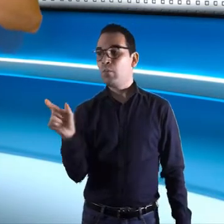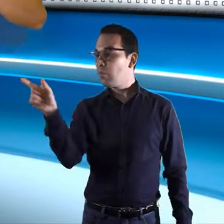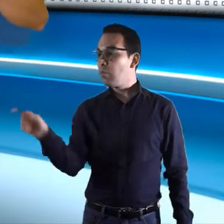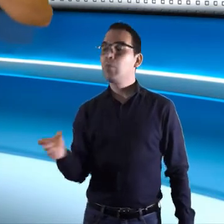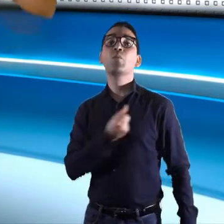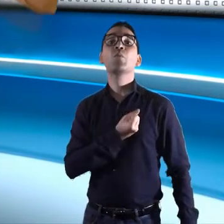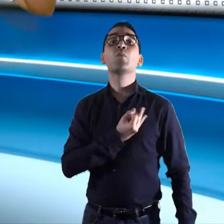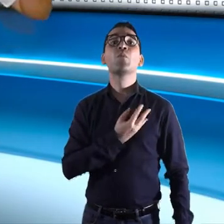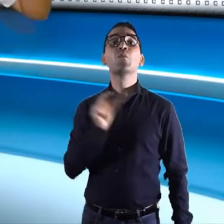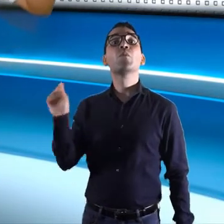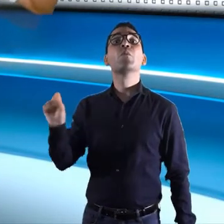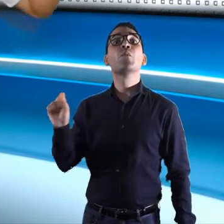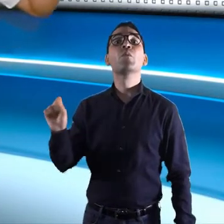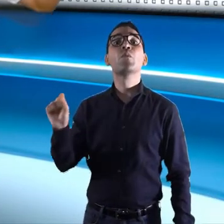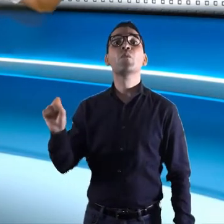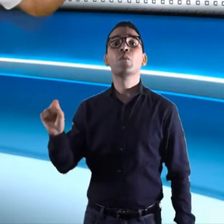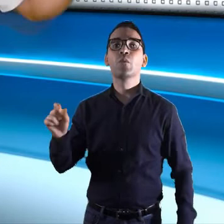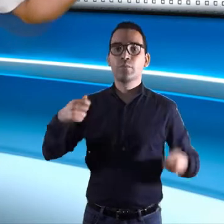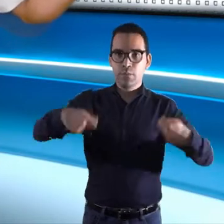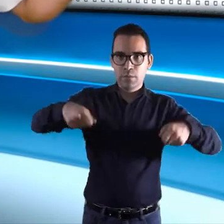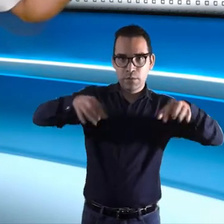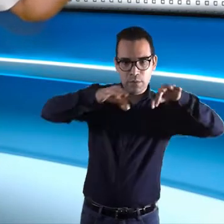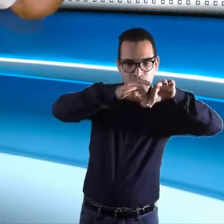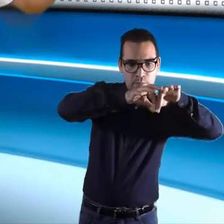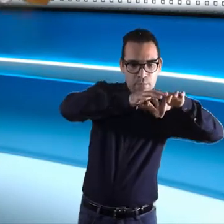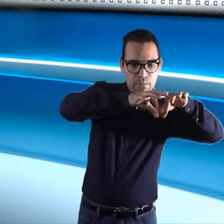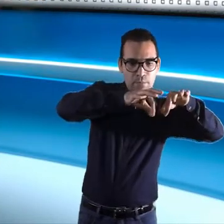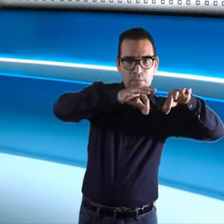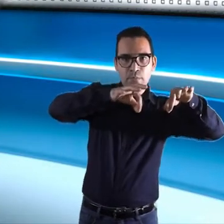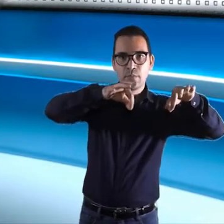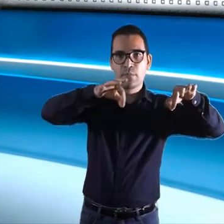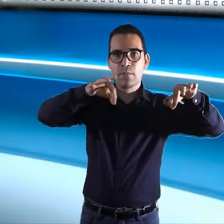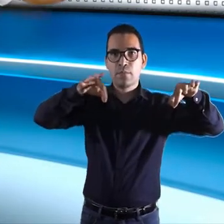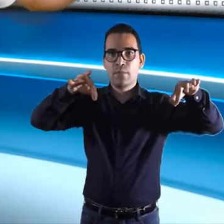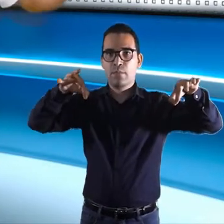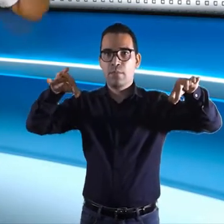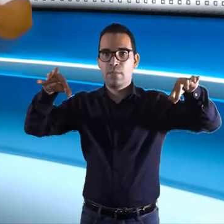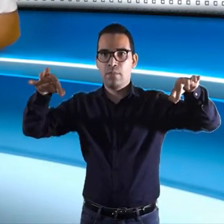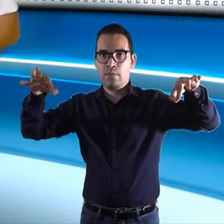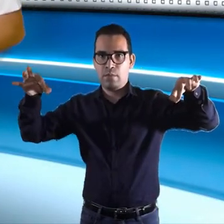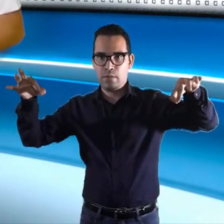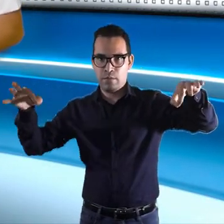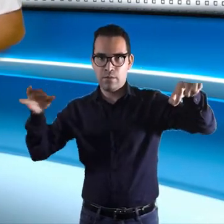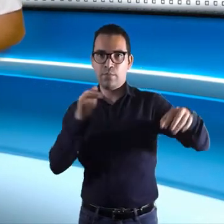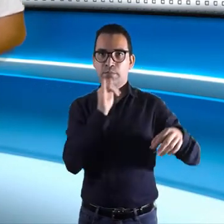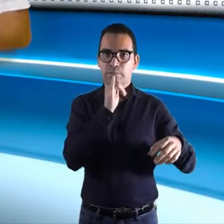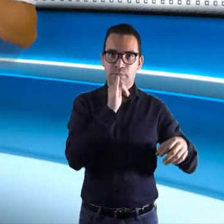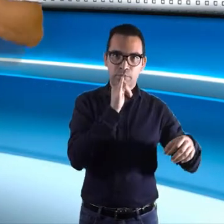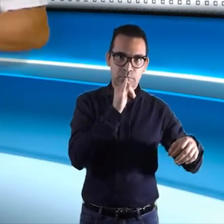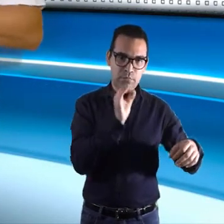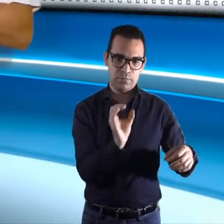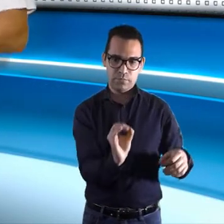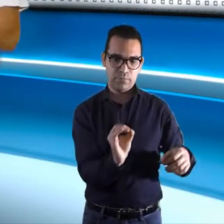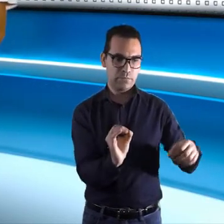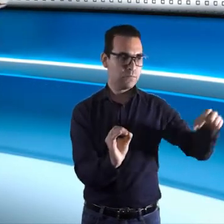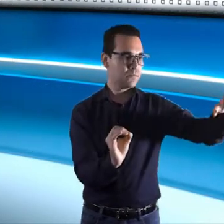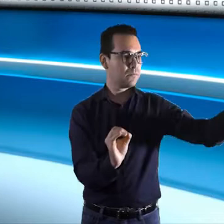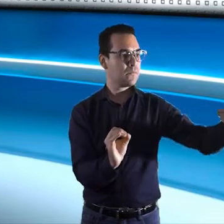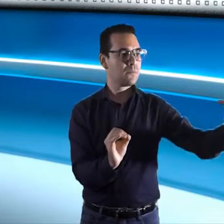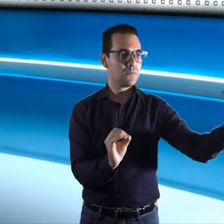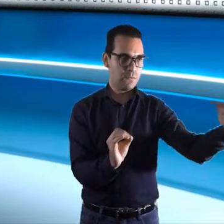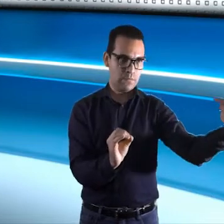nós temos que andar 45 casas para chegar no 45 negativo. E para achar